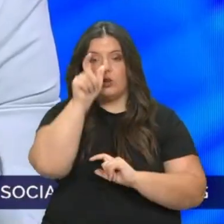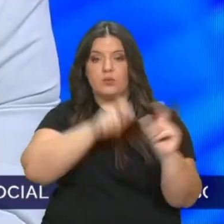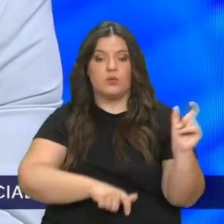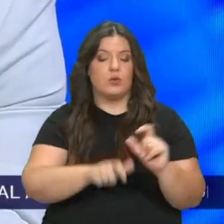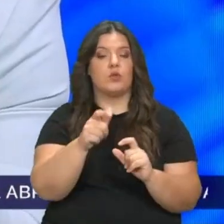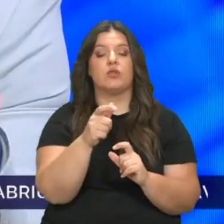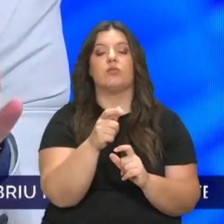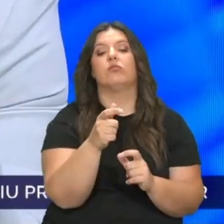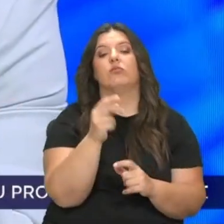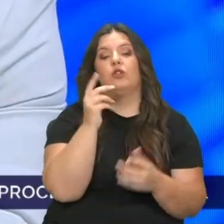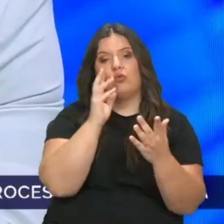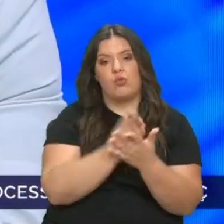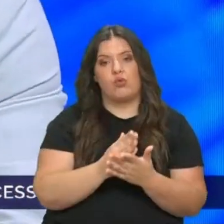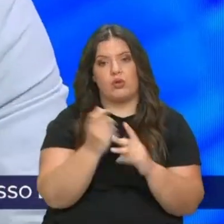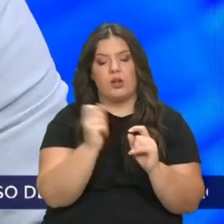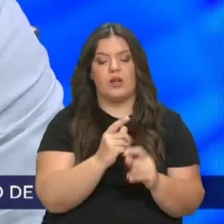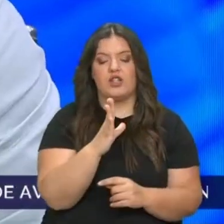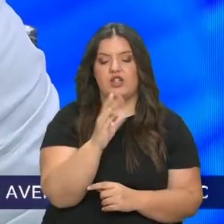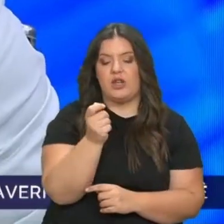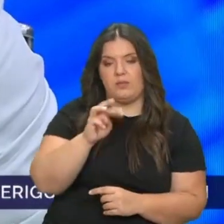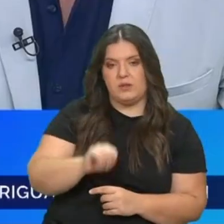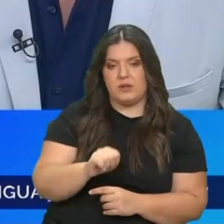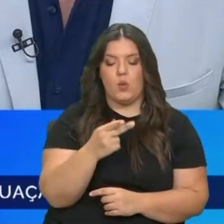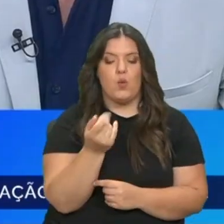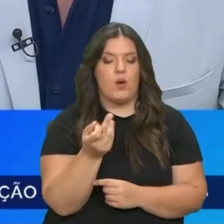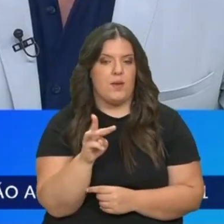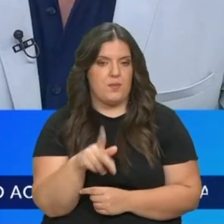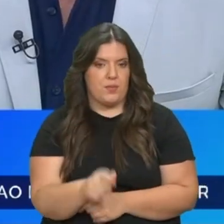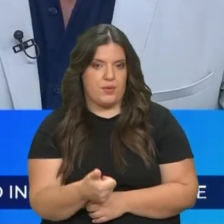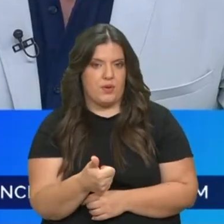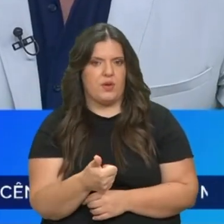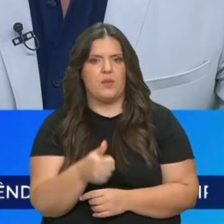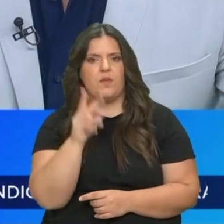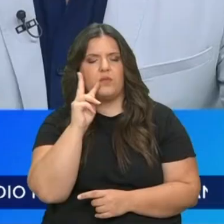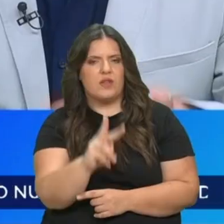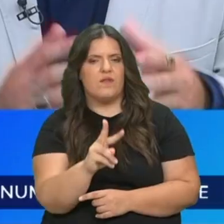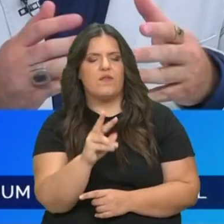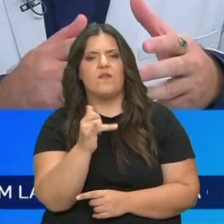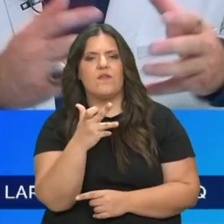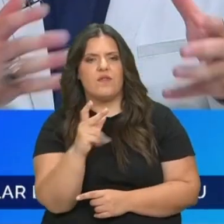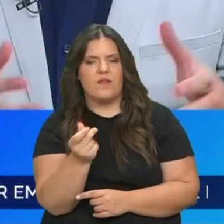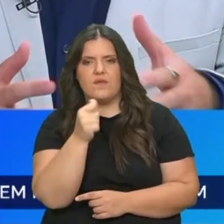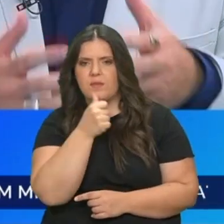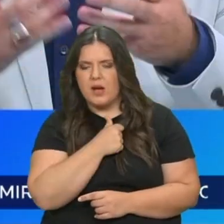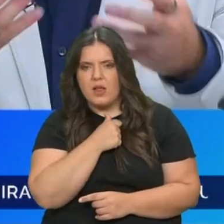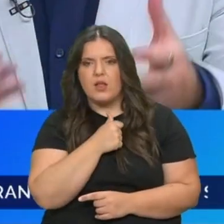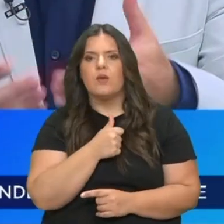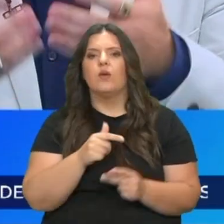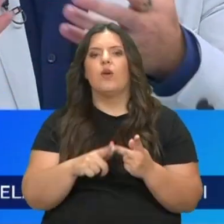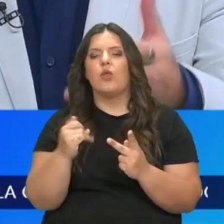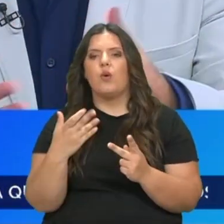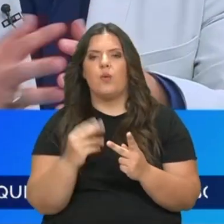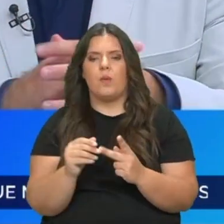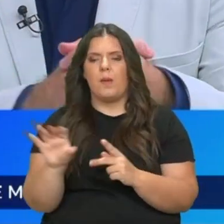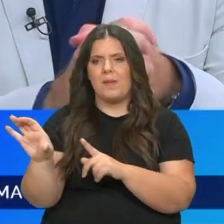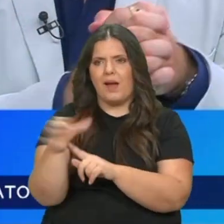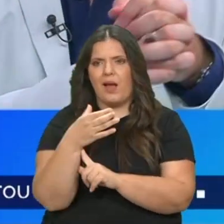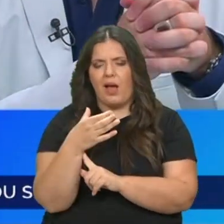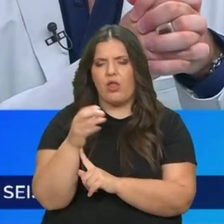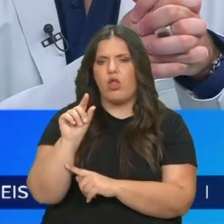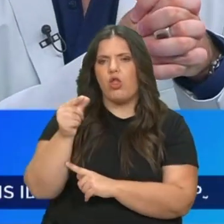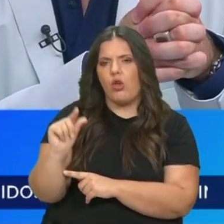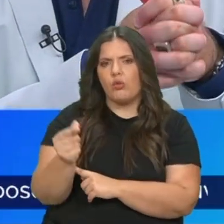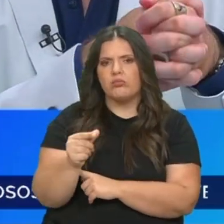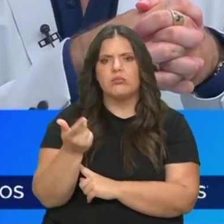Webb, extraordinário telescópio espacial do comprimento onda do infravermelho, sobretudo, e do ALMA, um conjunto de antenas de radiotelescópios que há no